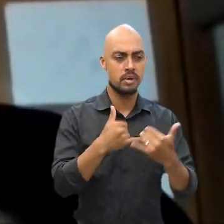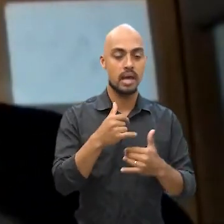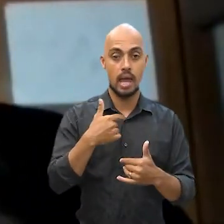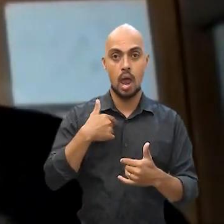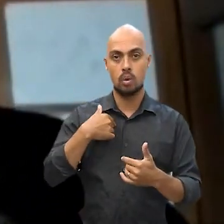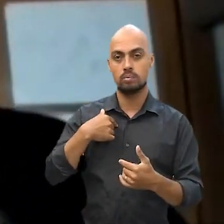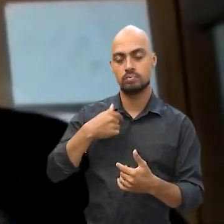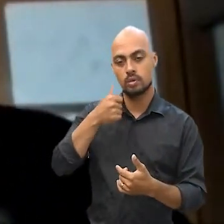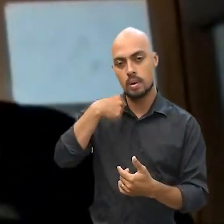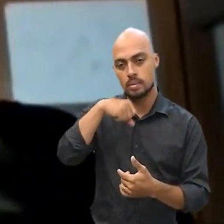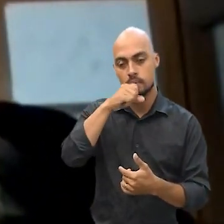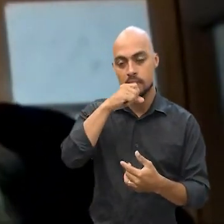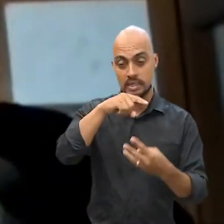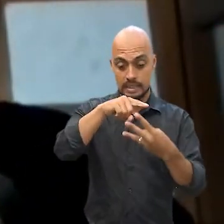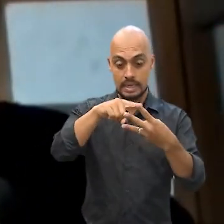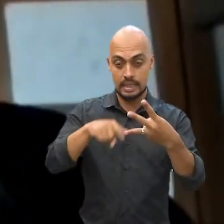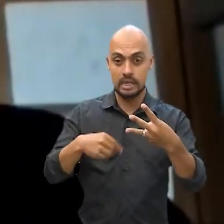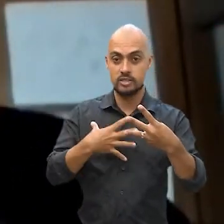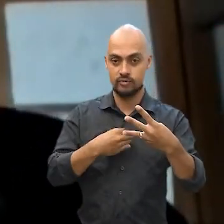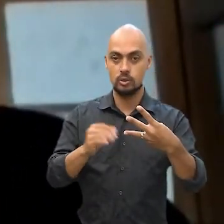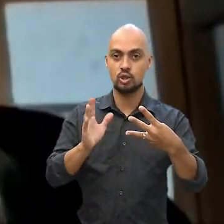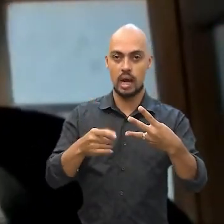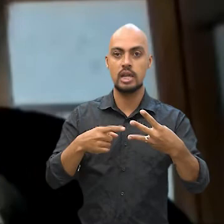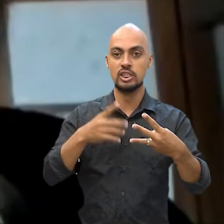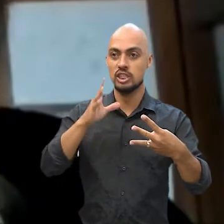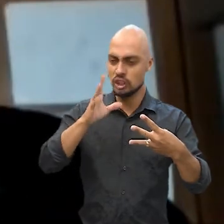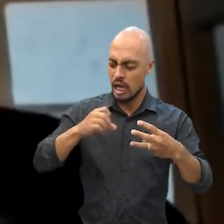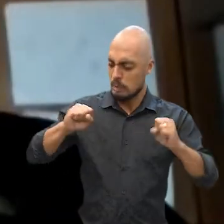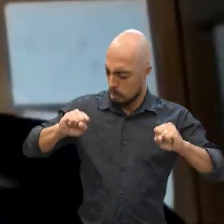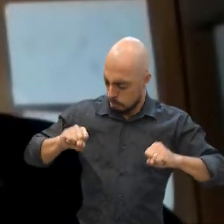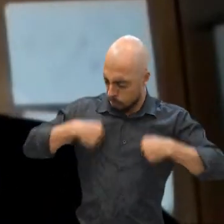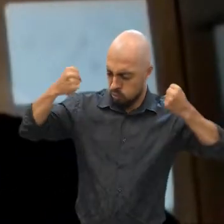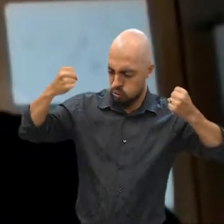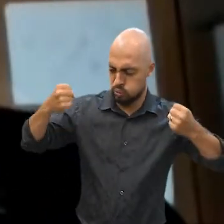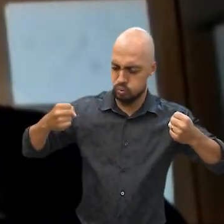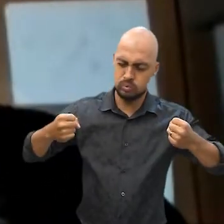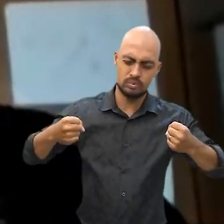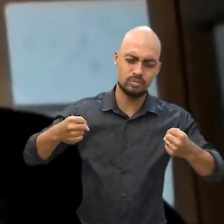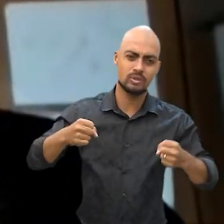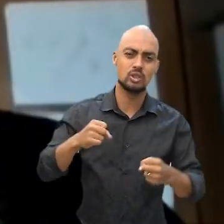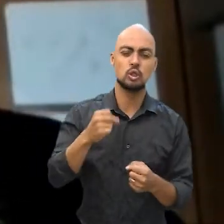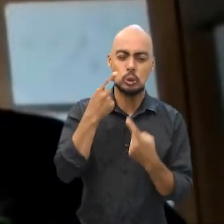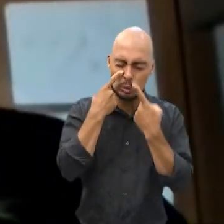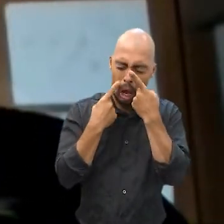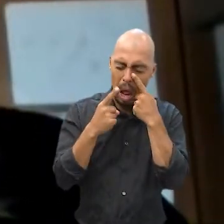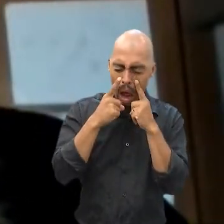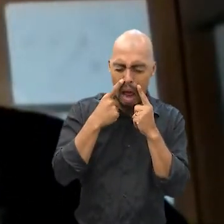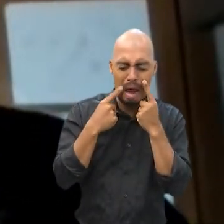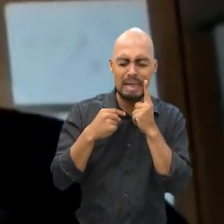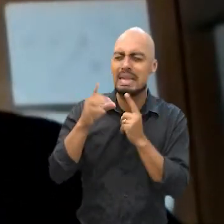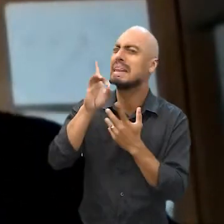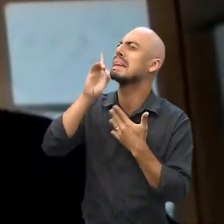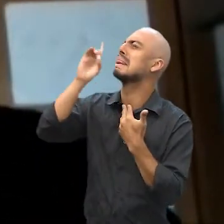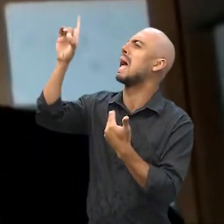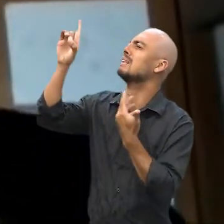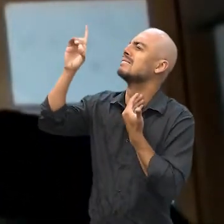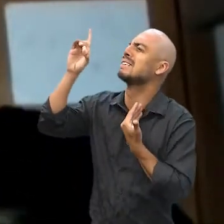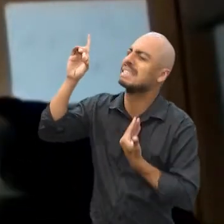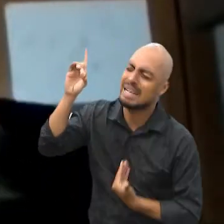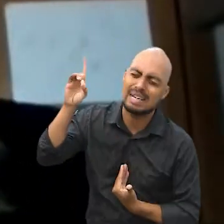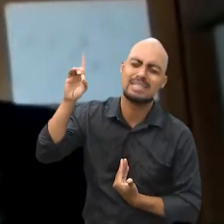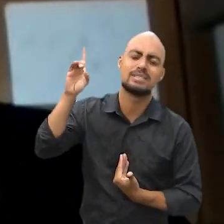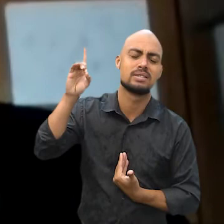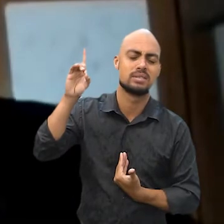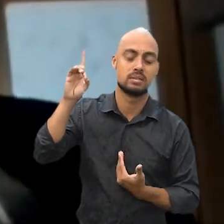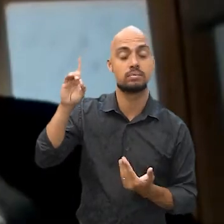de 3 aqui, já surtei no mínimo 3 vezes. Surtei de surtar mesmo, de chorar e falar, meu Deus do céu, eu tô cansada.